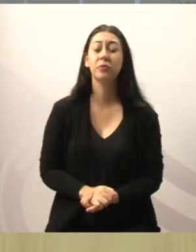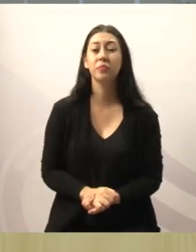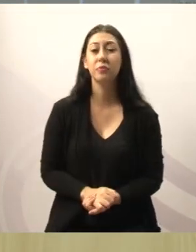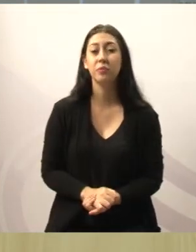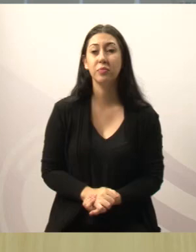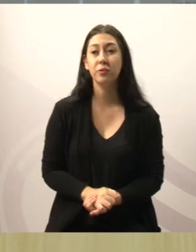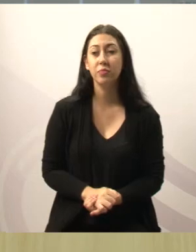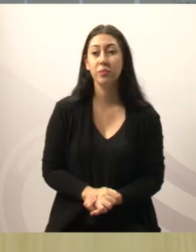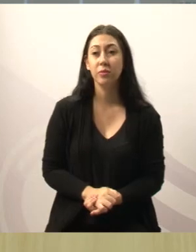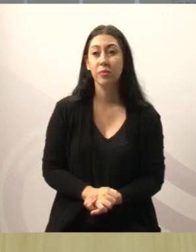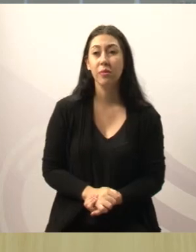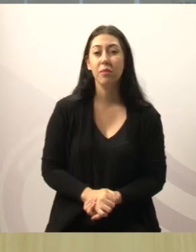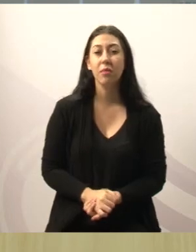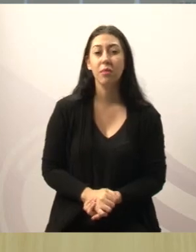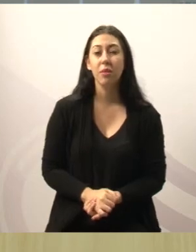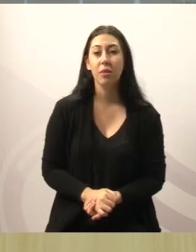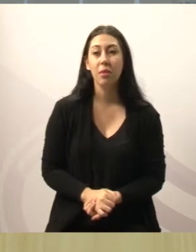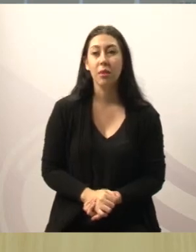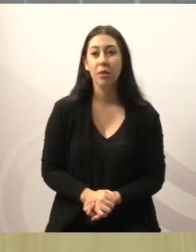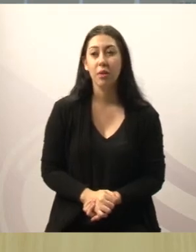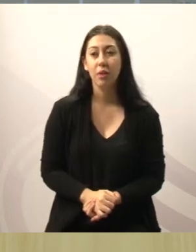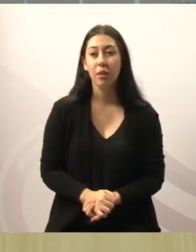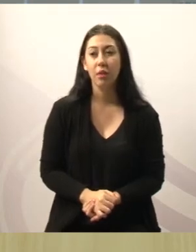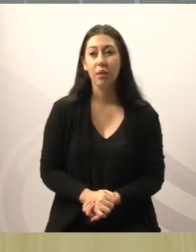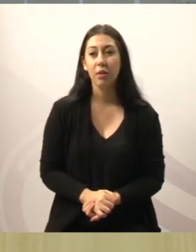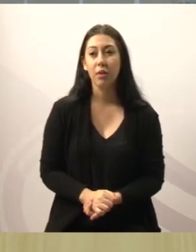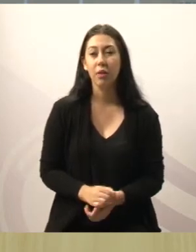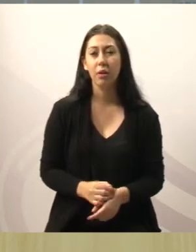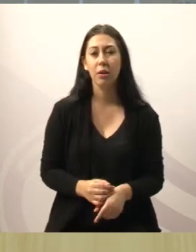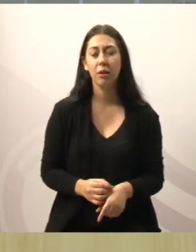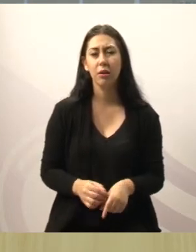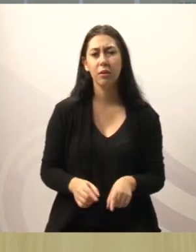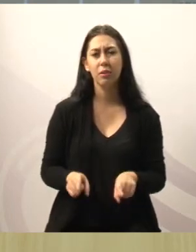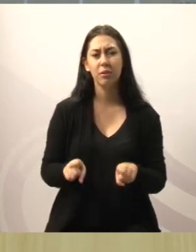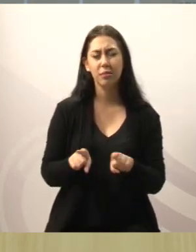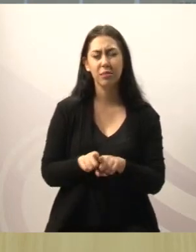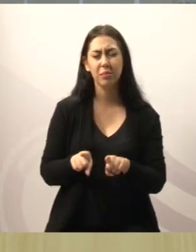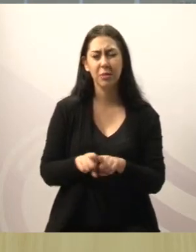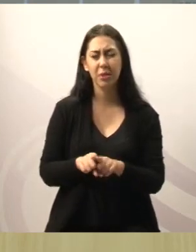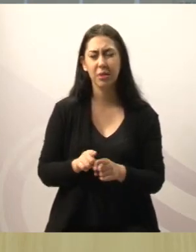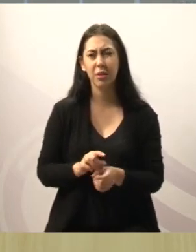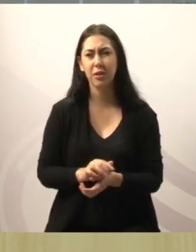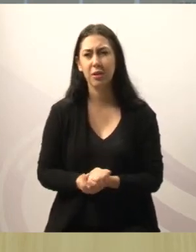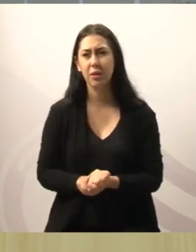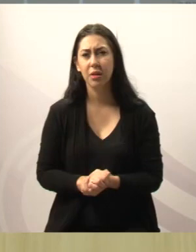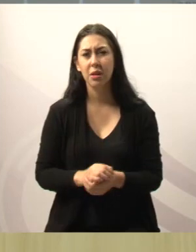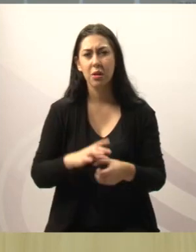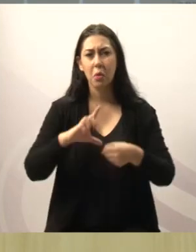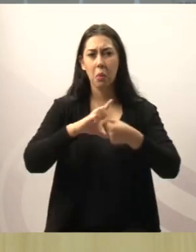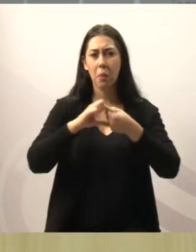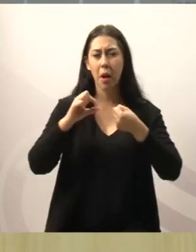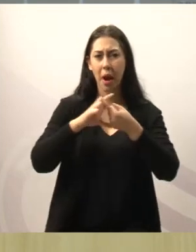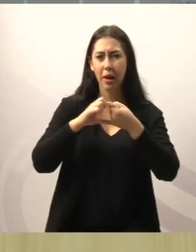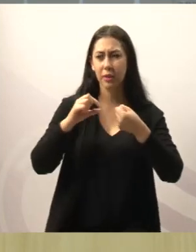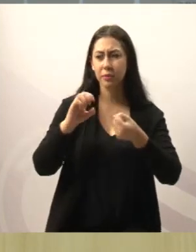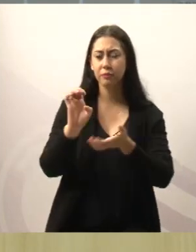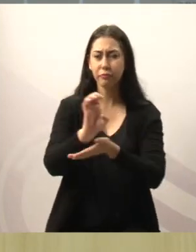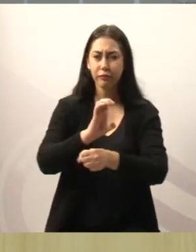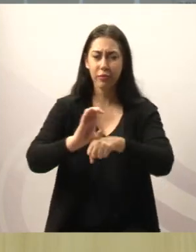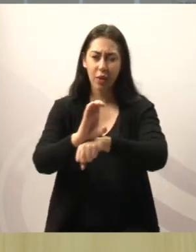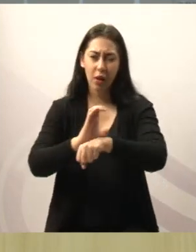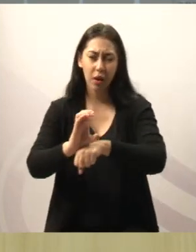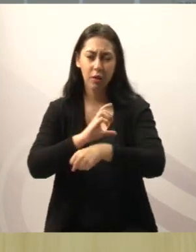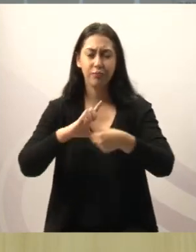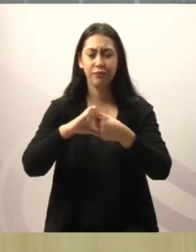Considerando que a Constituição da República Federativa do Brasil, em seu artigo 6º, preceita que